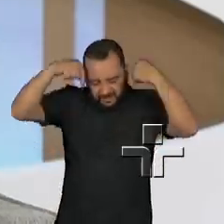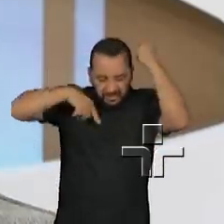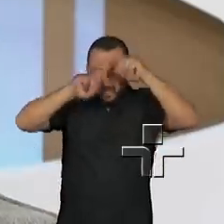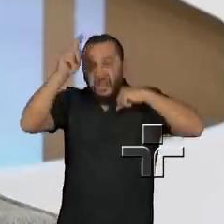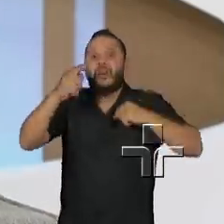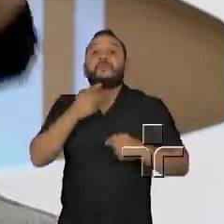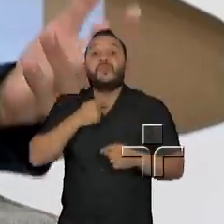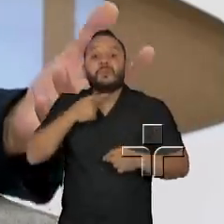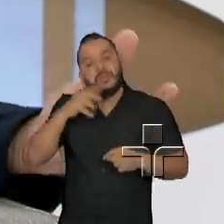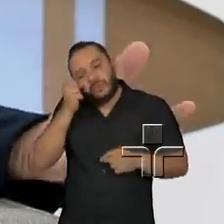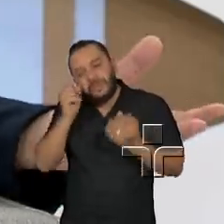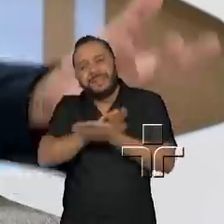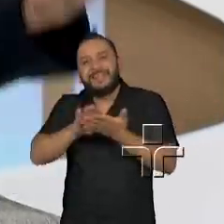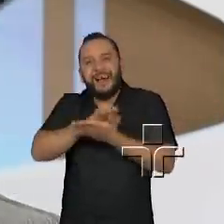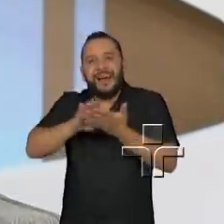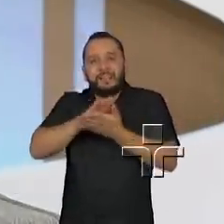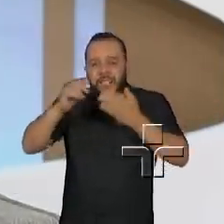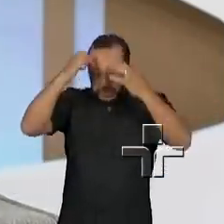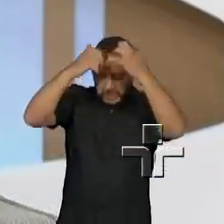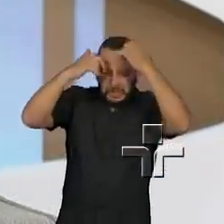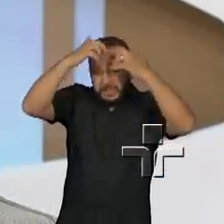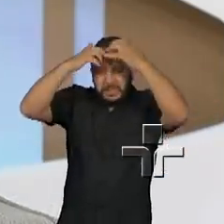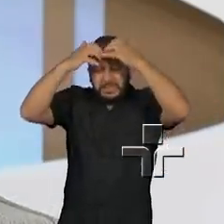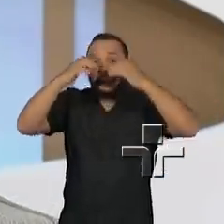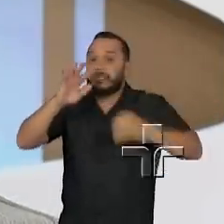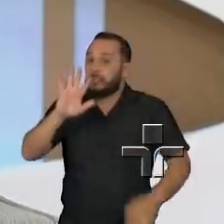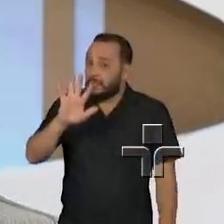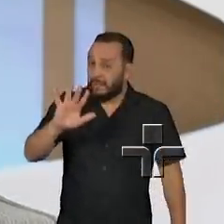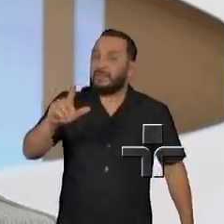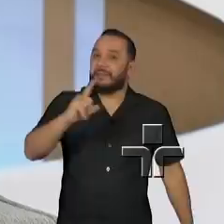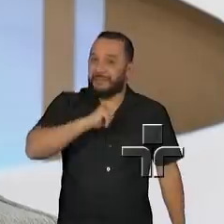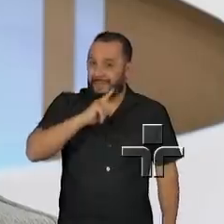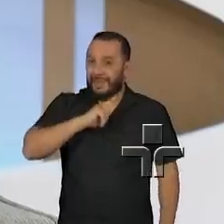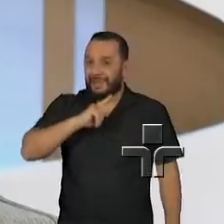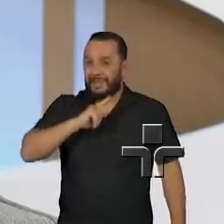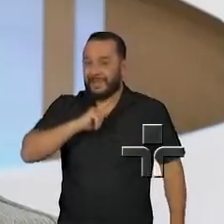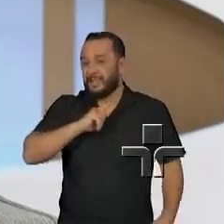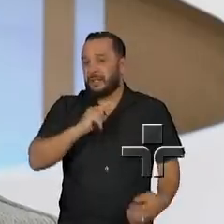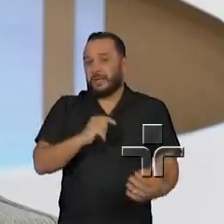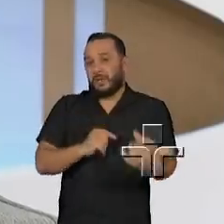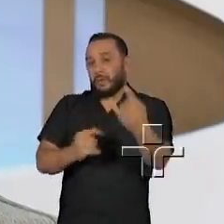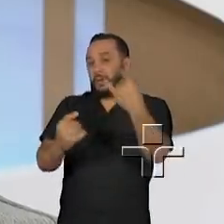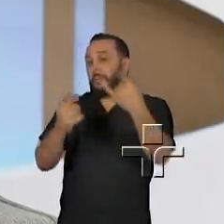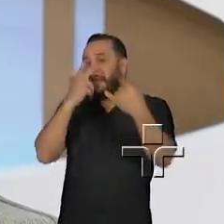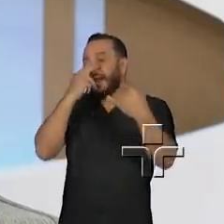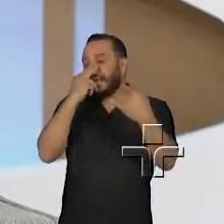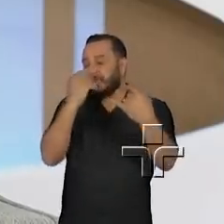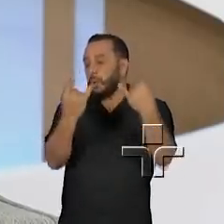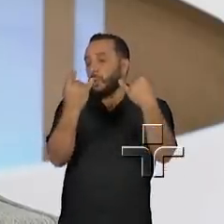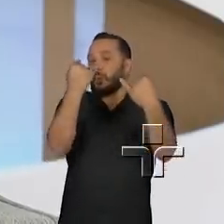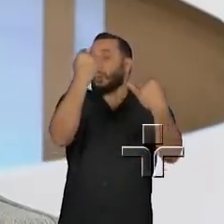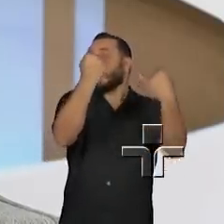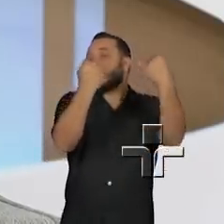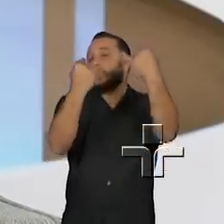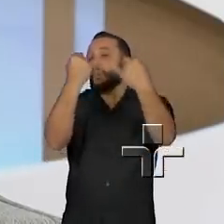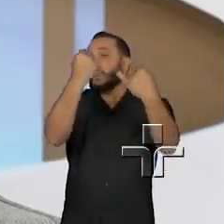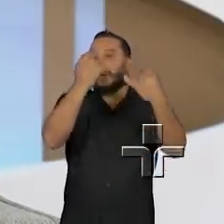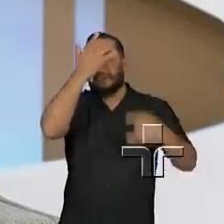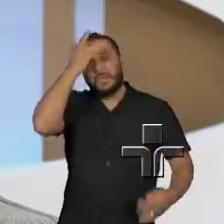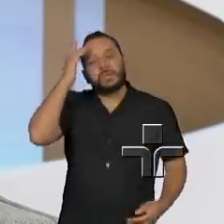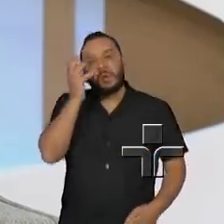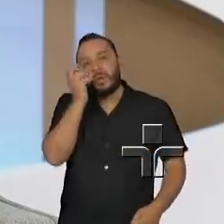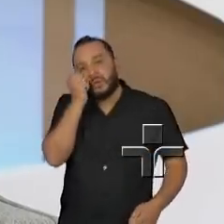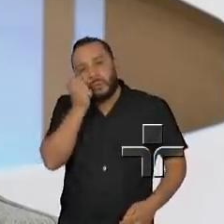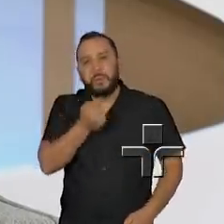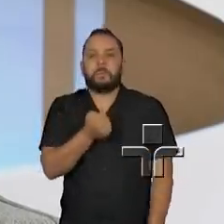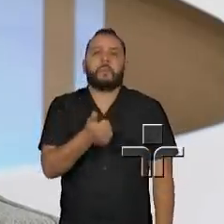aí a melatonina não é produzida porque existe uma luz de comprimento azul chegando. Então tudo cria uma situação para que a pessoa durma muito pouco,